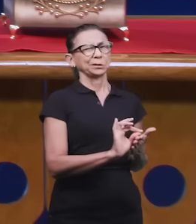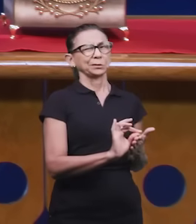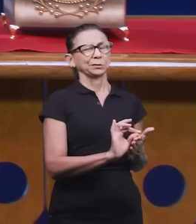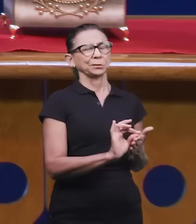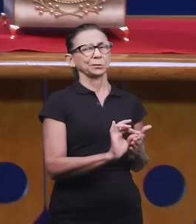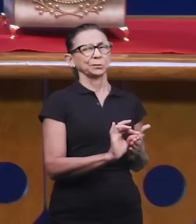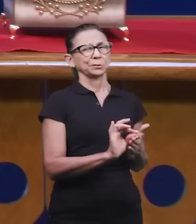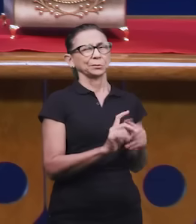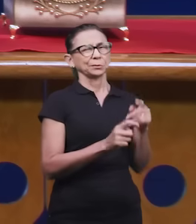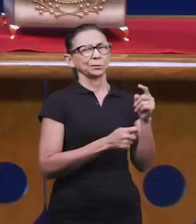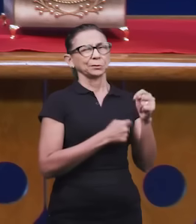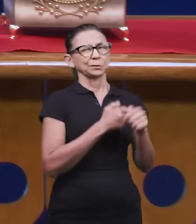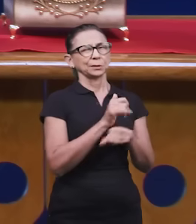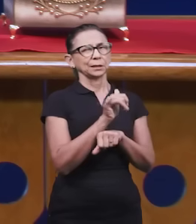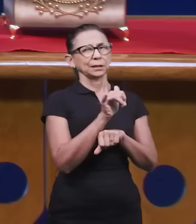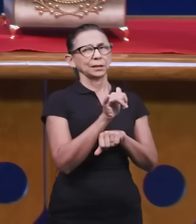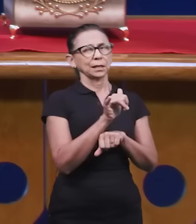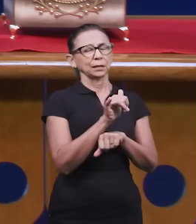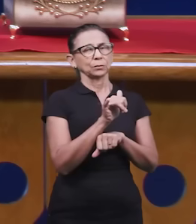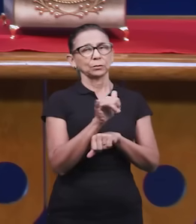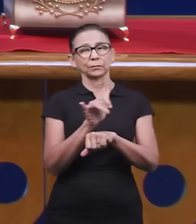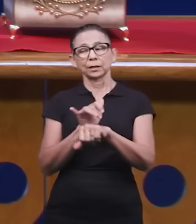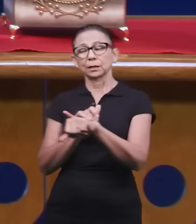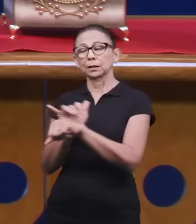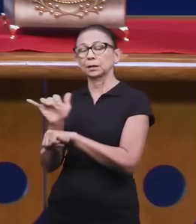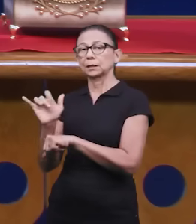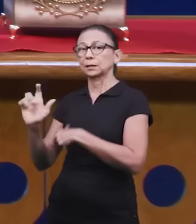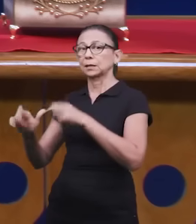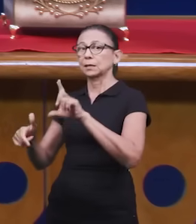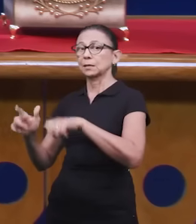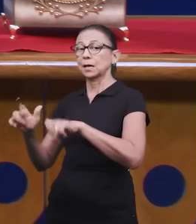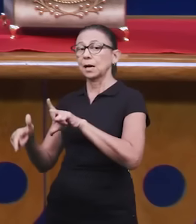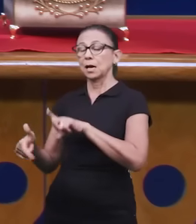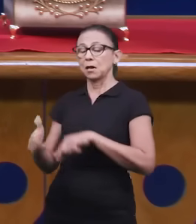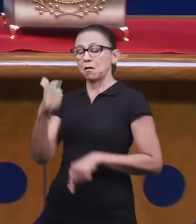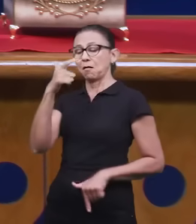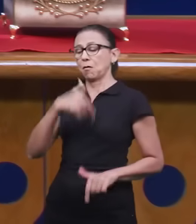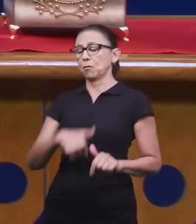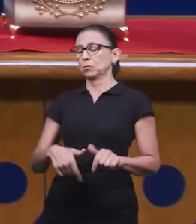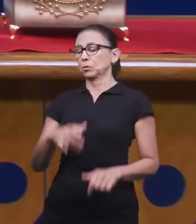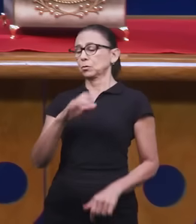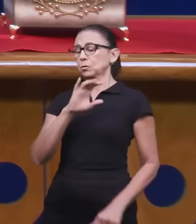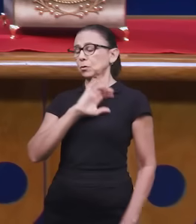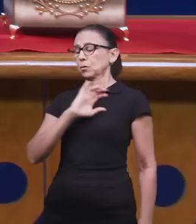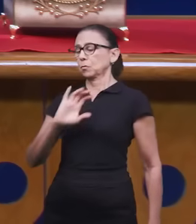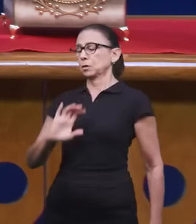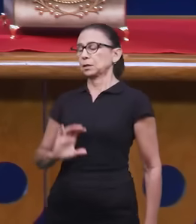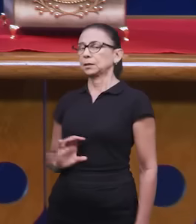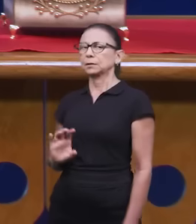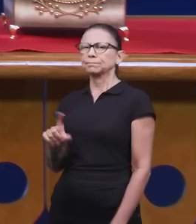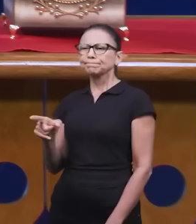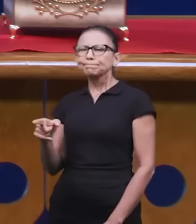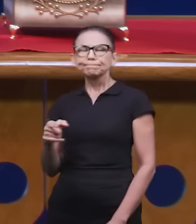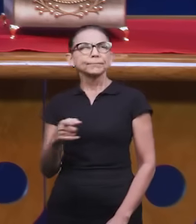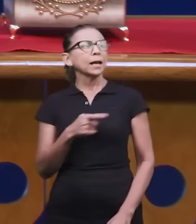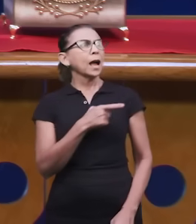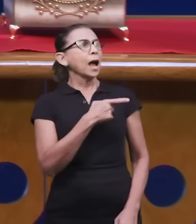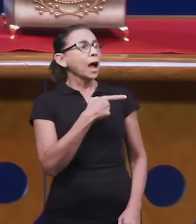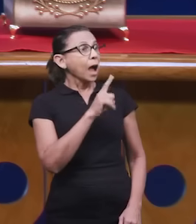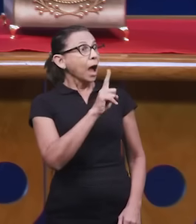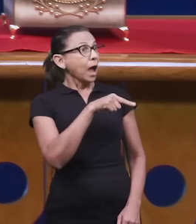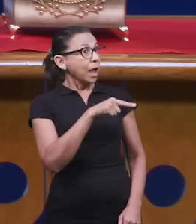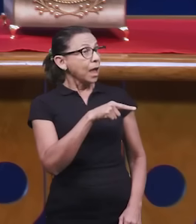enganar muitos. Israel, por sinal, será enganado. Vai fazer um acordo com ele por 7 anos, entendendo que ele